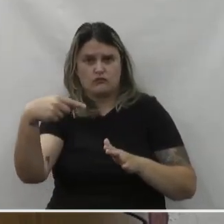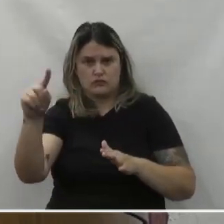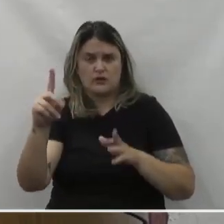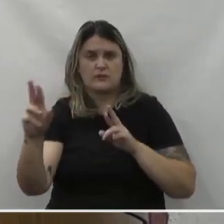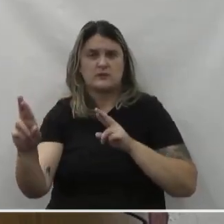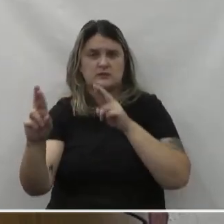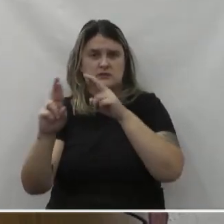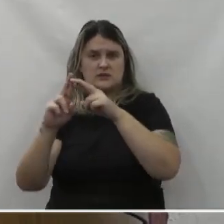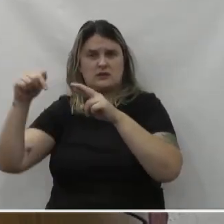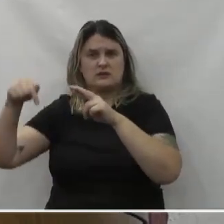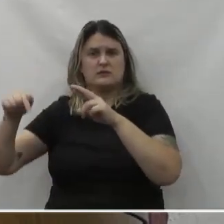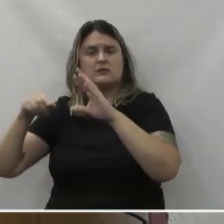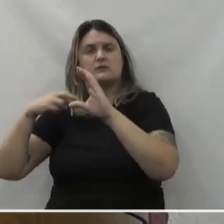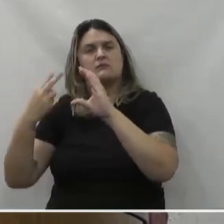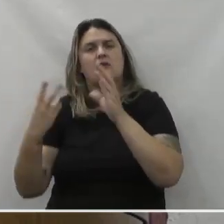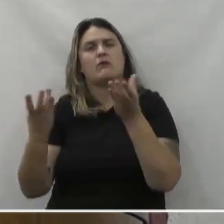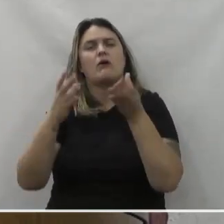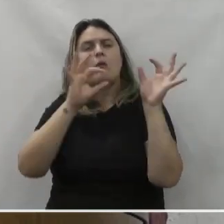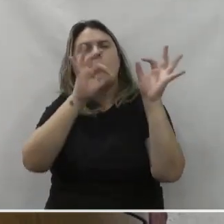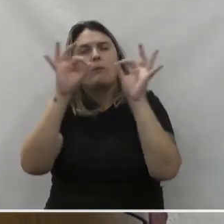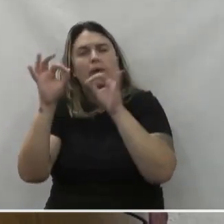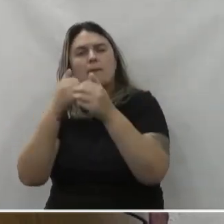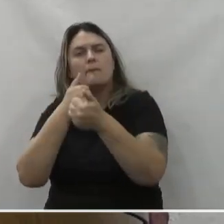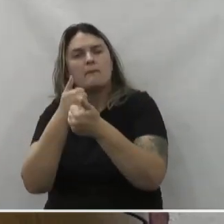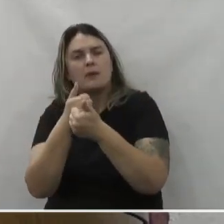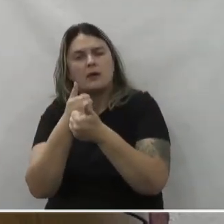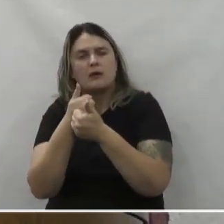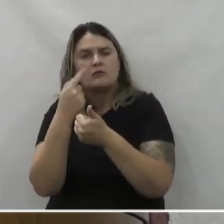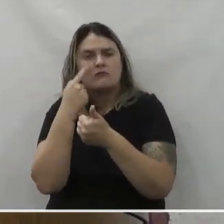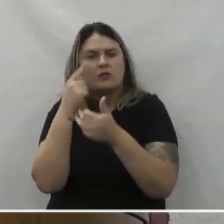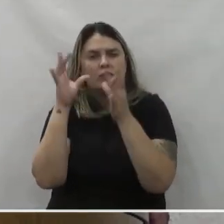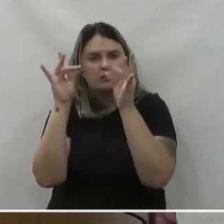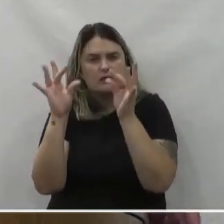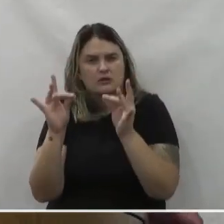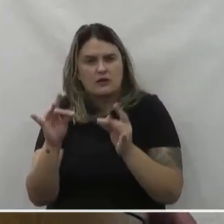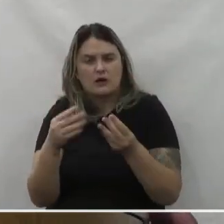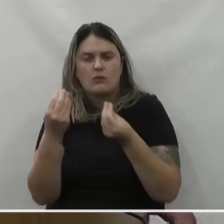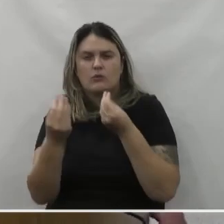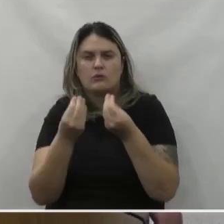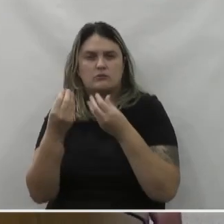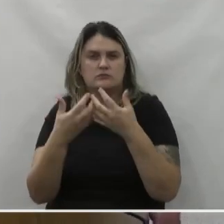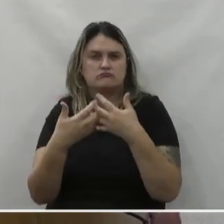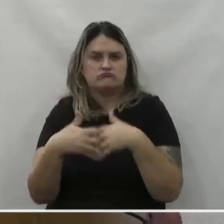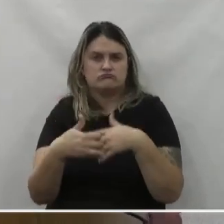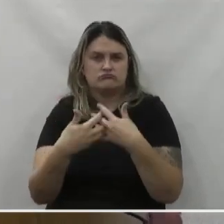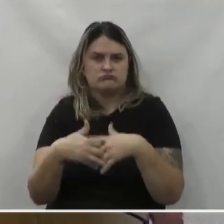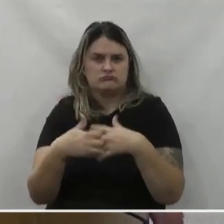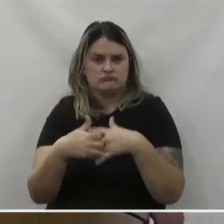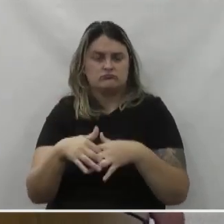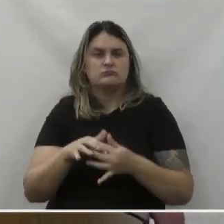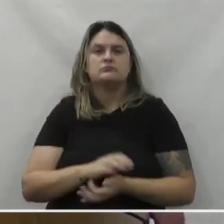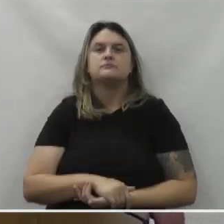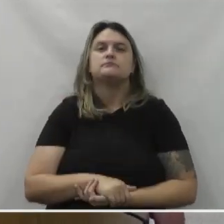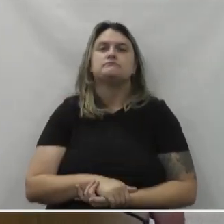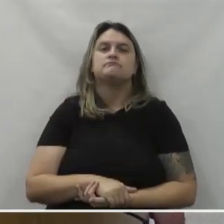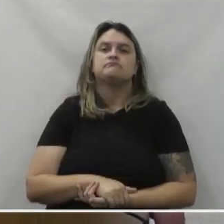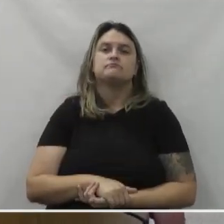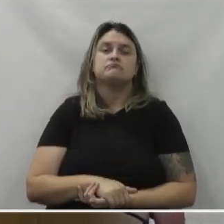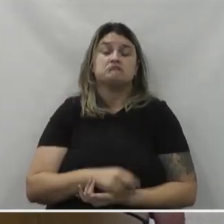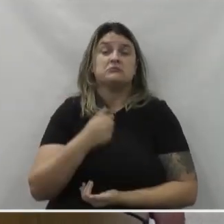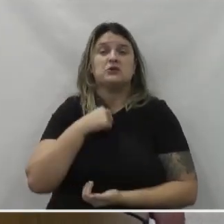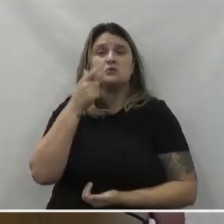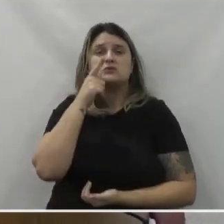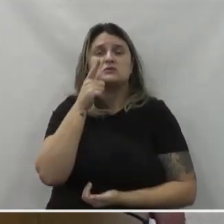pelo presidente para estar acompanhando, para a gente ver um pouco mais de perto como que funciona aí essa PPP. E a gente